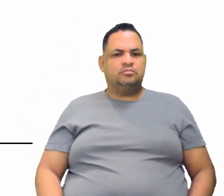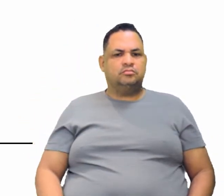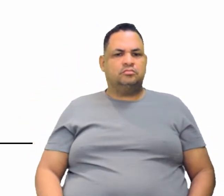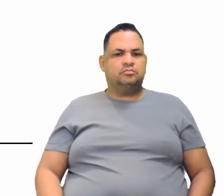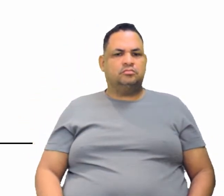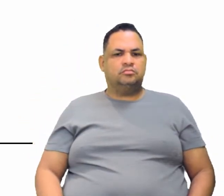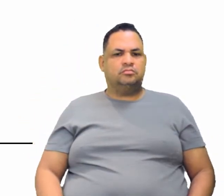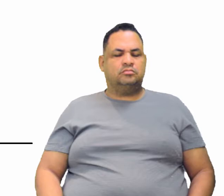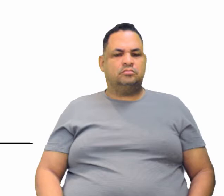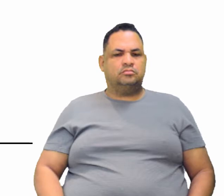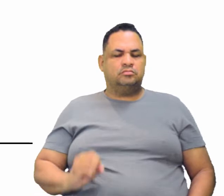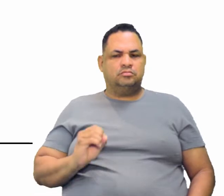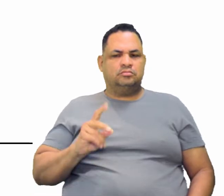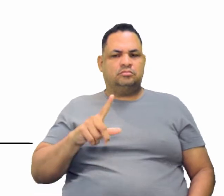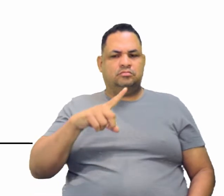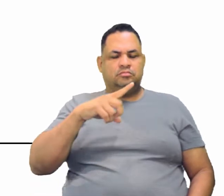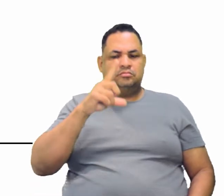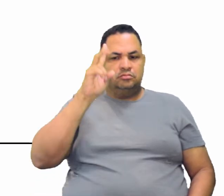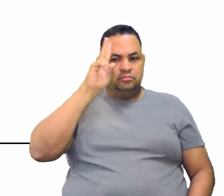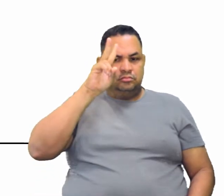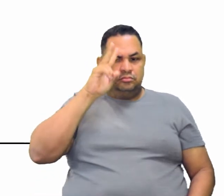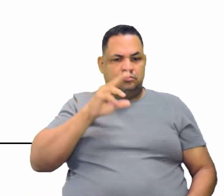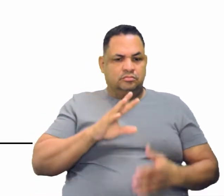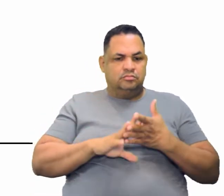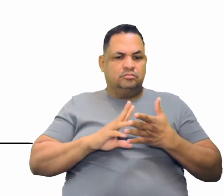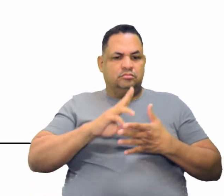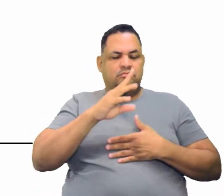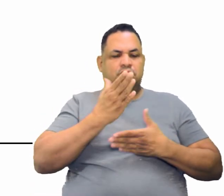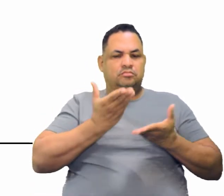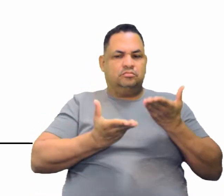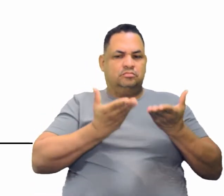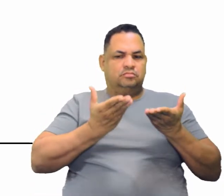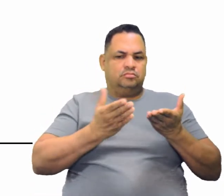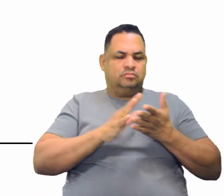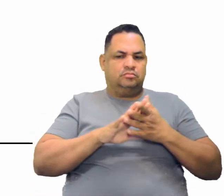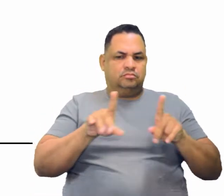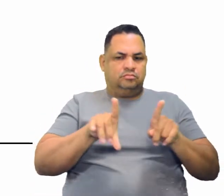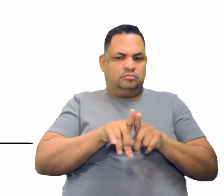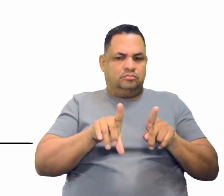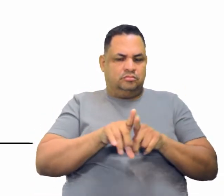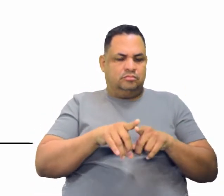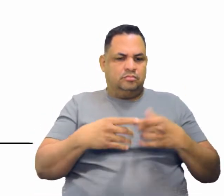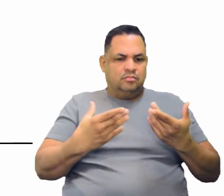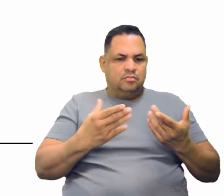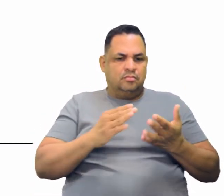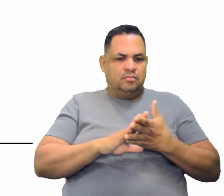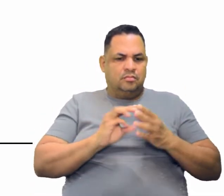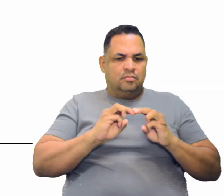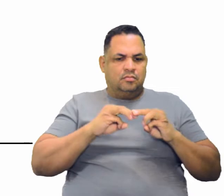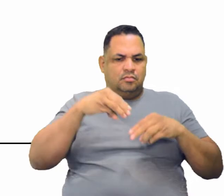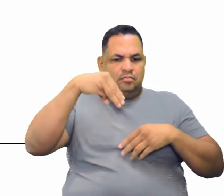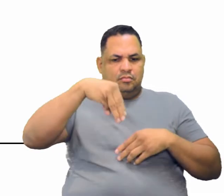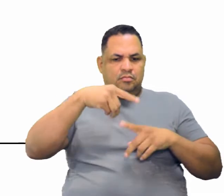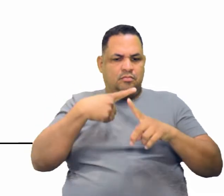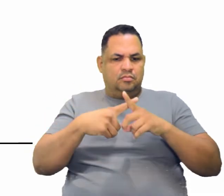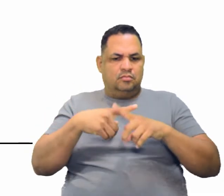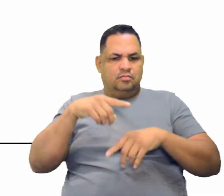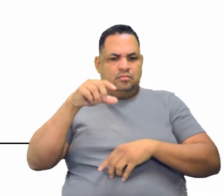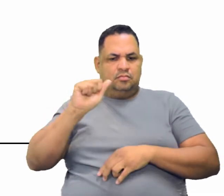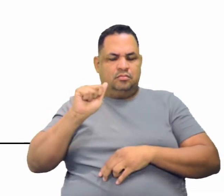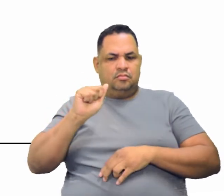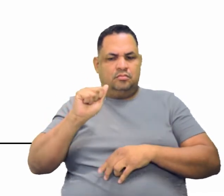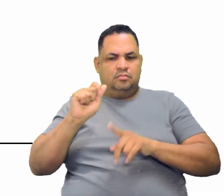Belezinha? Ok? Lembrando que a força-peso também, né, pessoal, é uma força, que é uma massa vezes uma aceleração